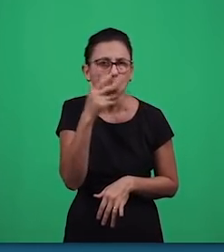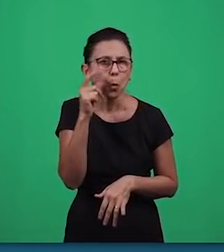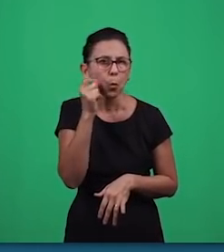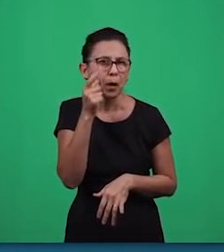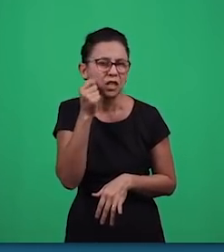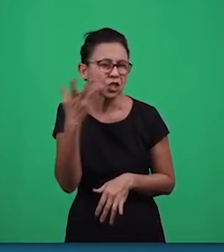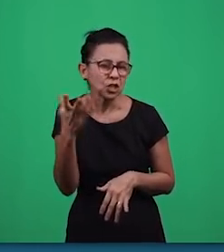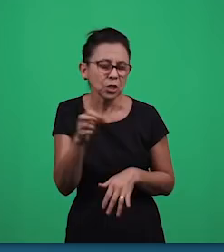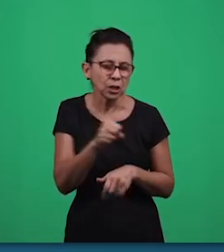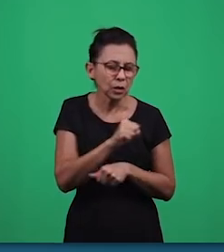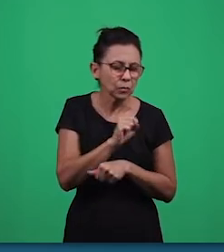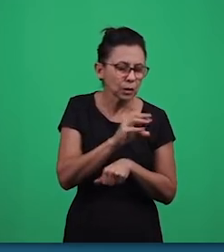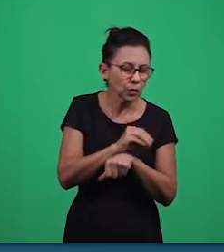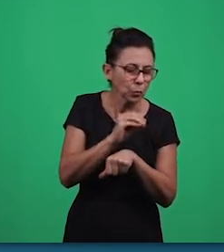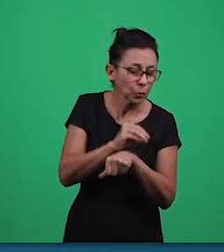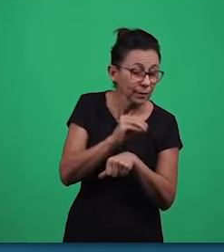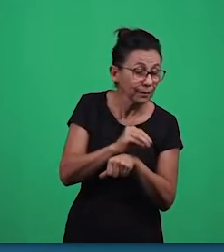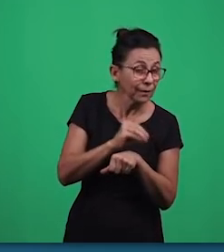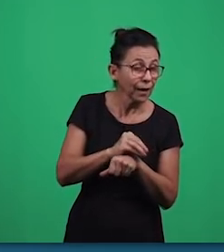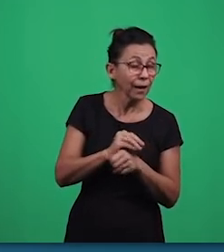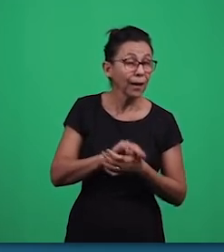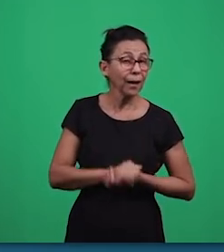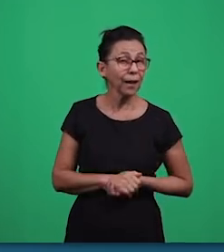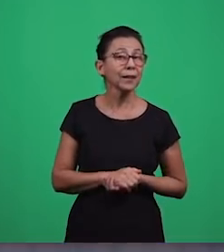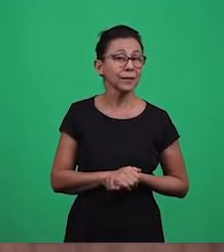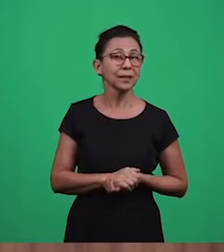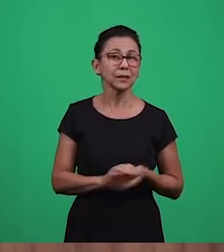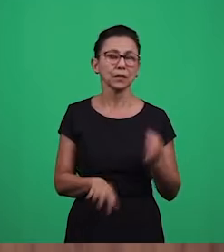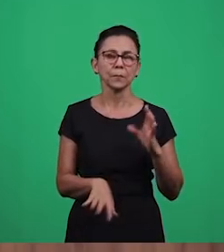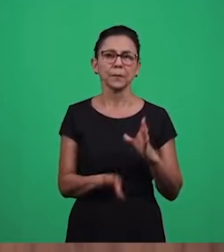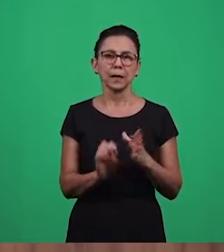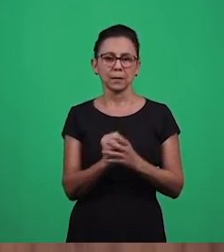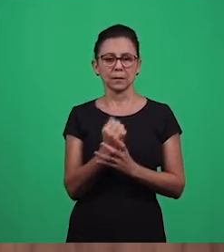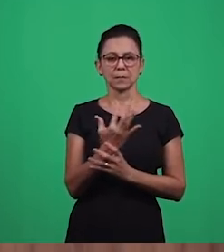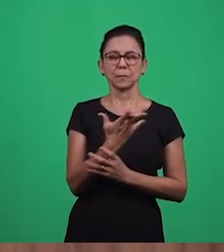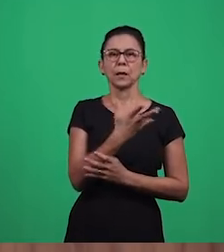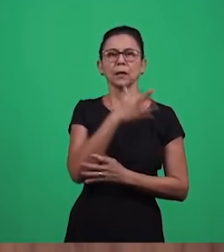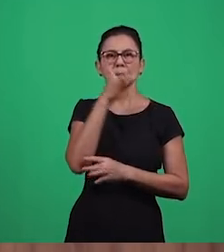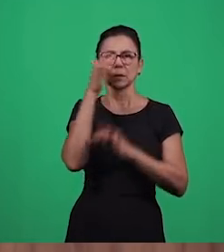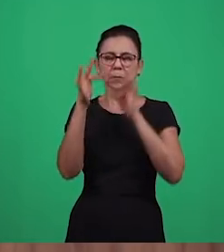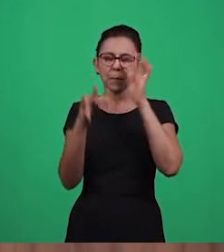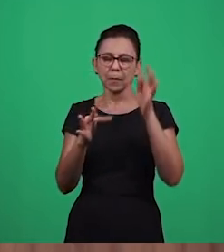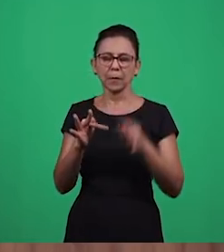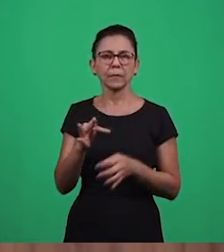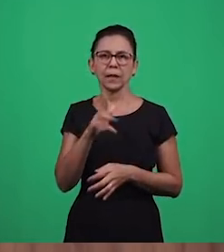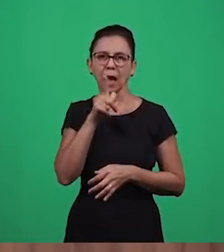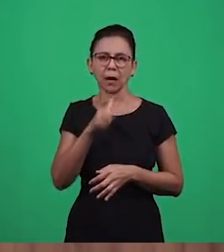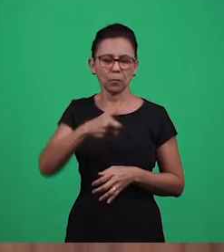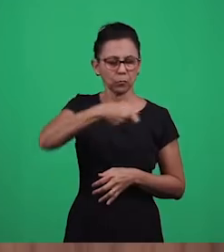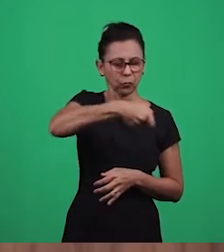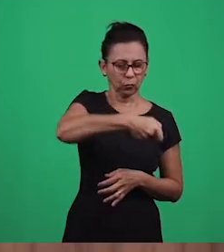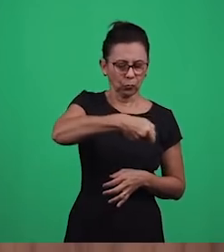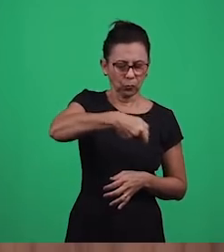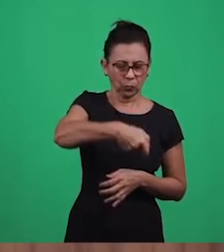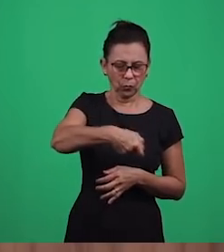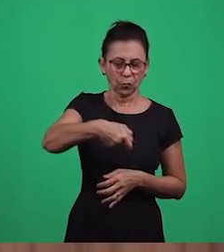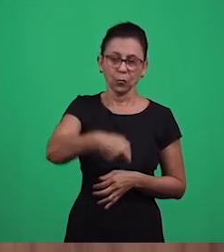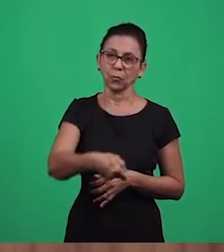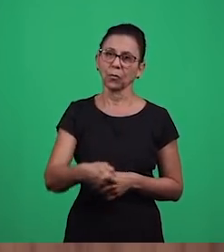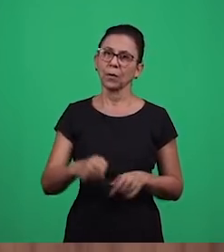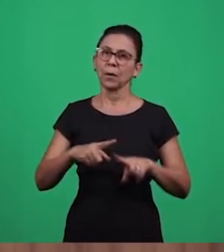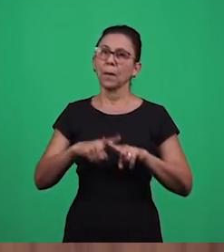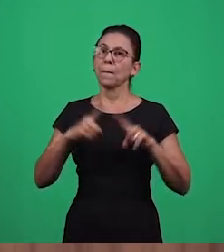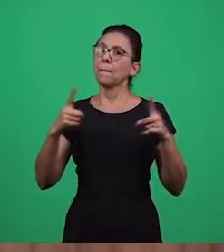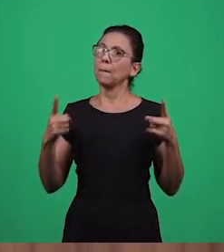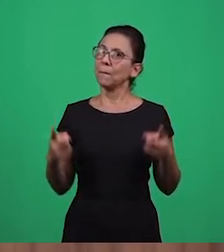o outro, molhar as plantas, mas nós precisamos lembrar a todo tempo que os intermediários são únicos.